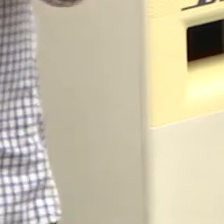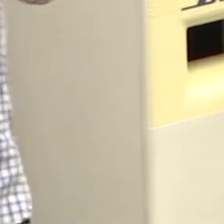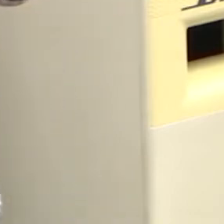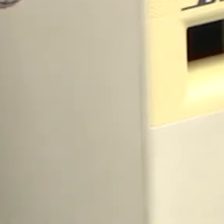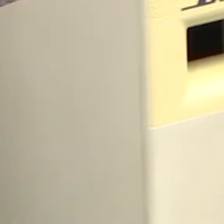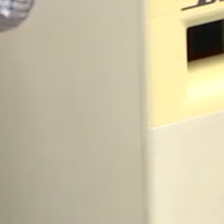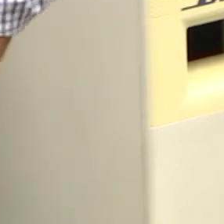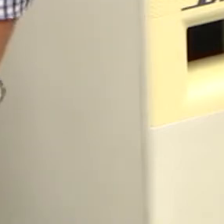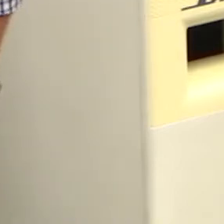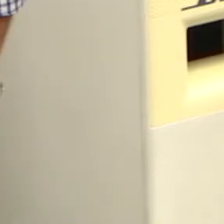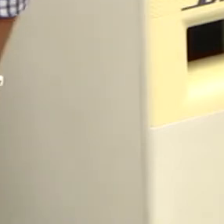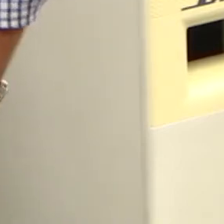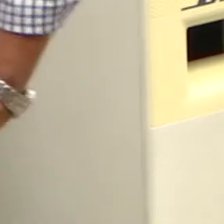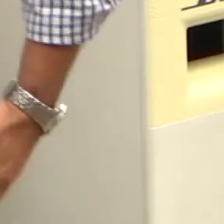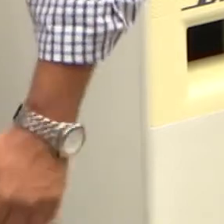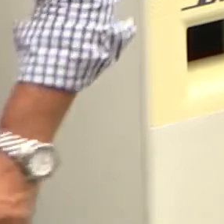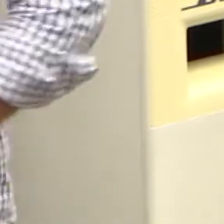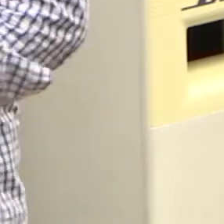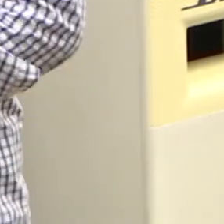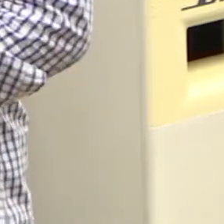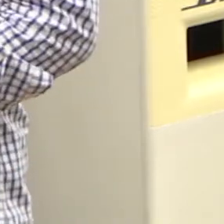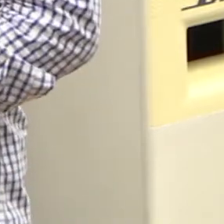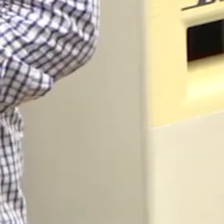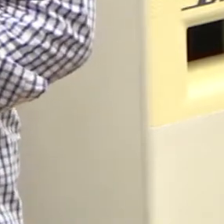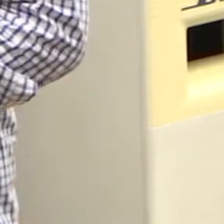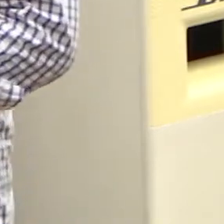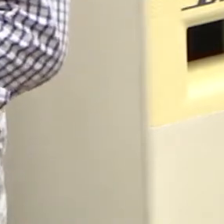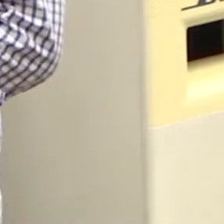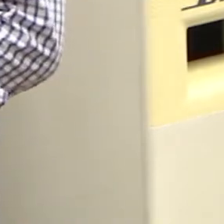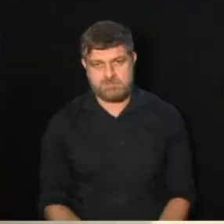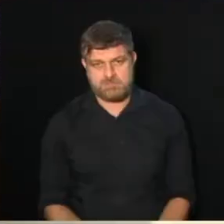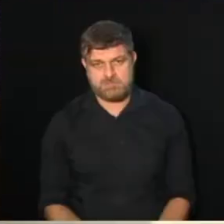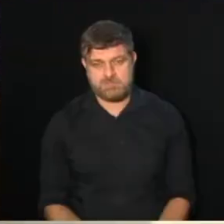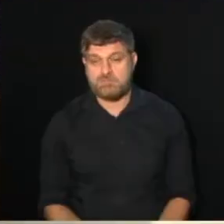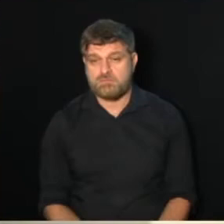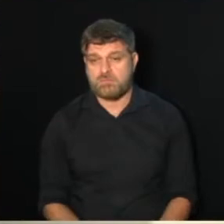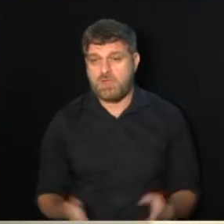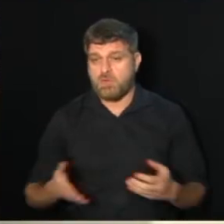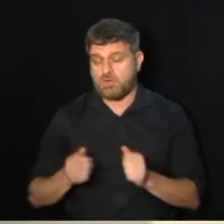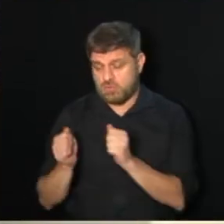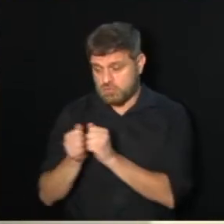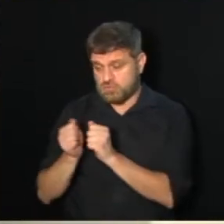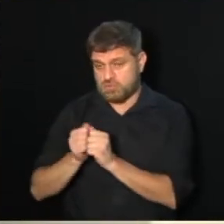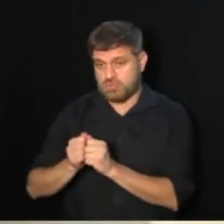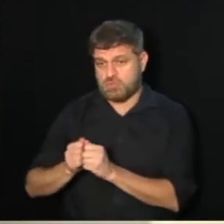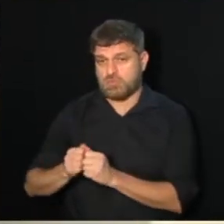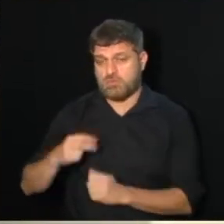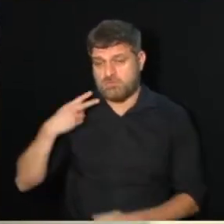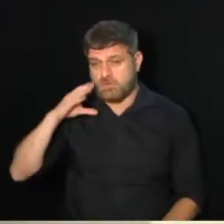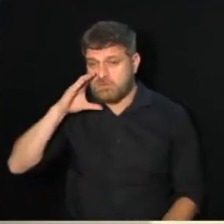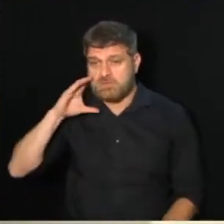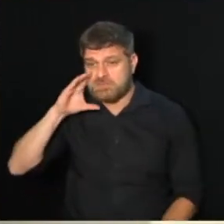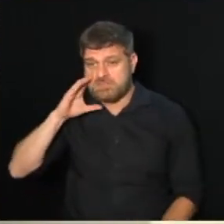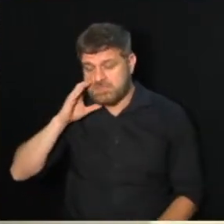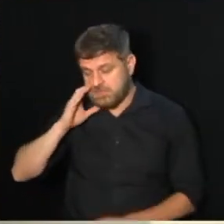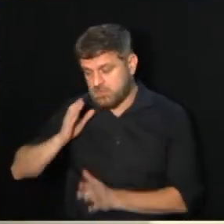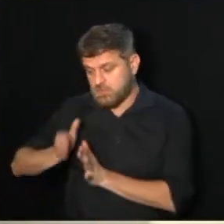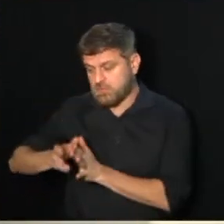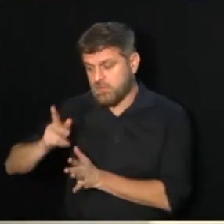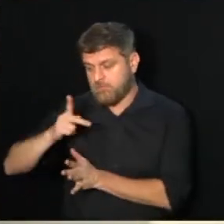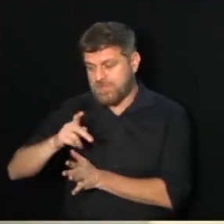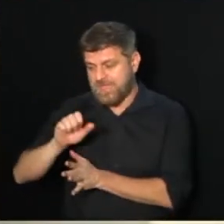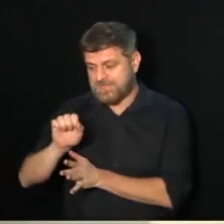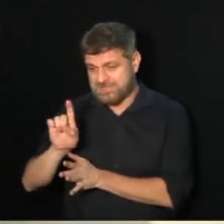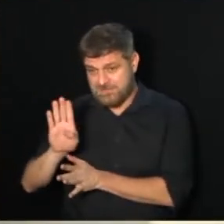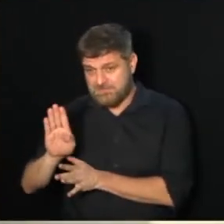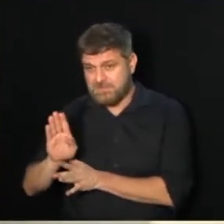Pois é, eu estou aqui com o vereador Luiz Henrique Cirilo, que presidiu a comissão, vereador do PSDB, para fazer justamente um